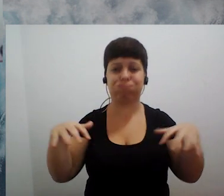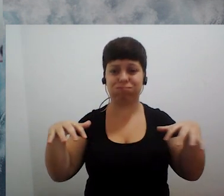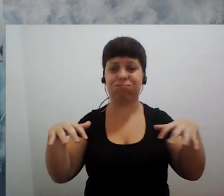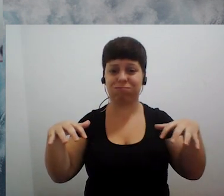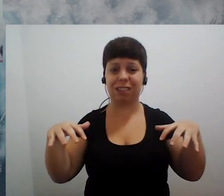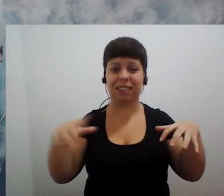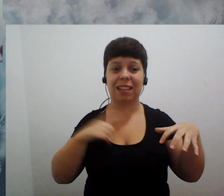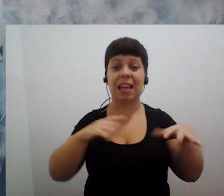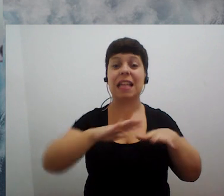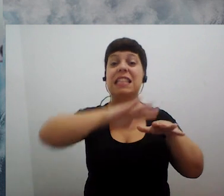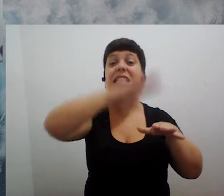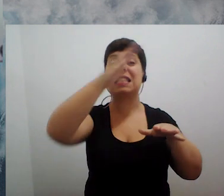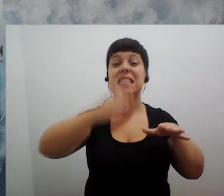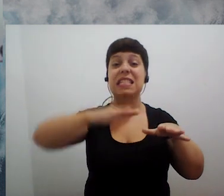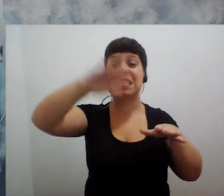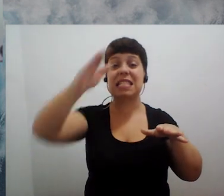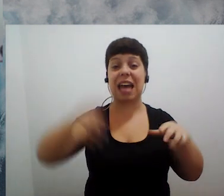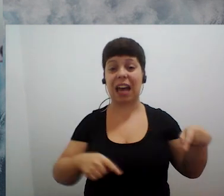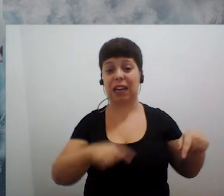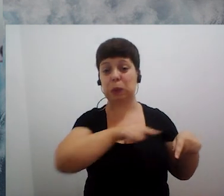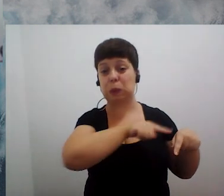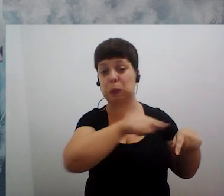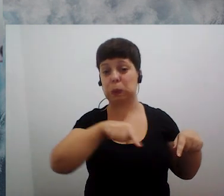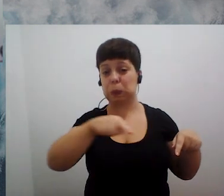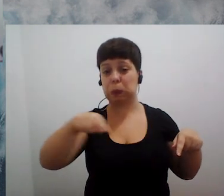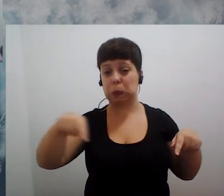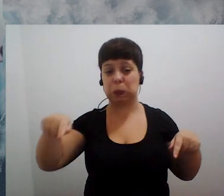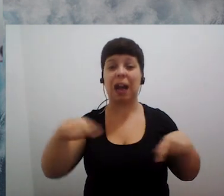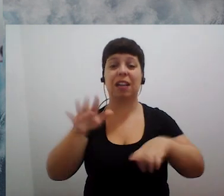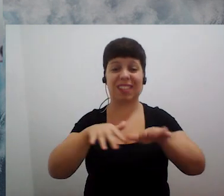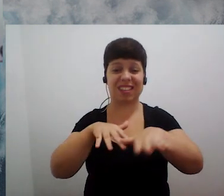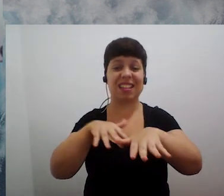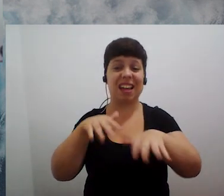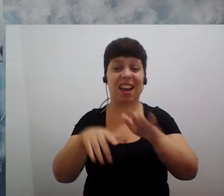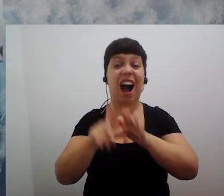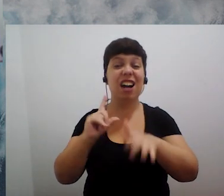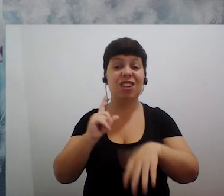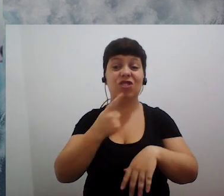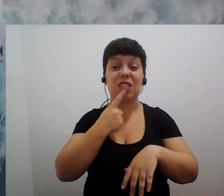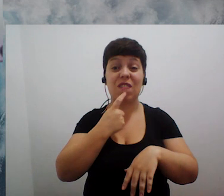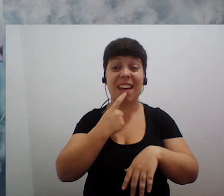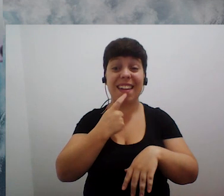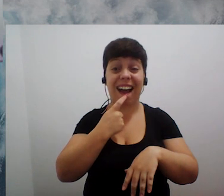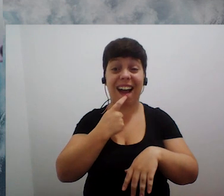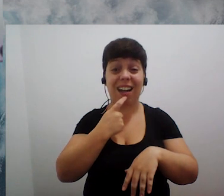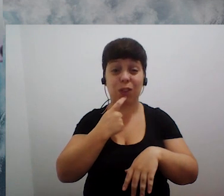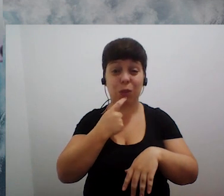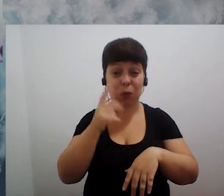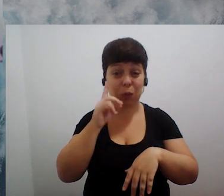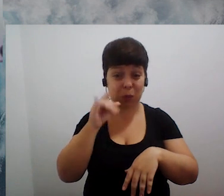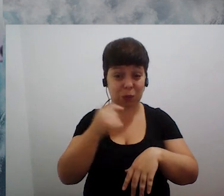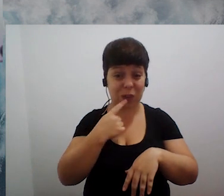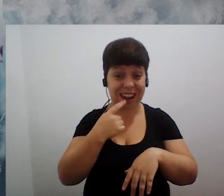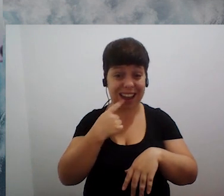enxergar uma ruptura muito grande, uma serra do mar muito grande que a gente tem que atravessar, pegar um trânsito aí em véspera de feriado